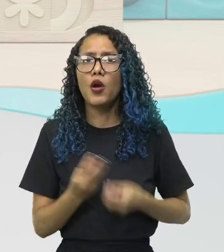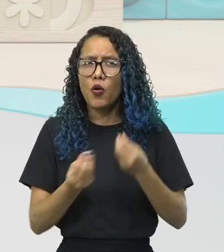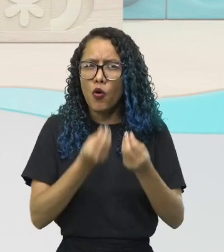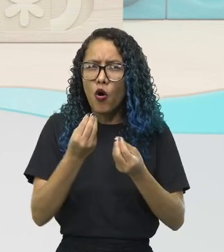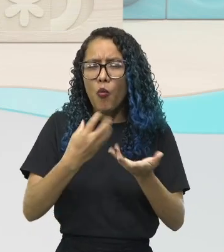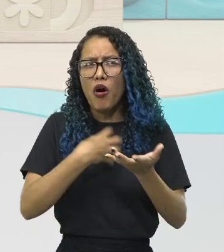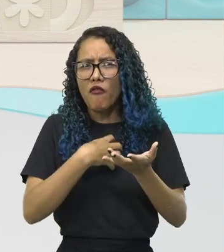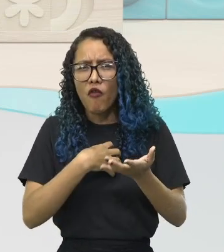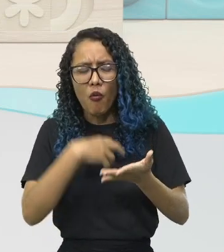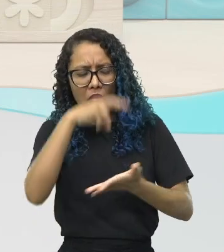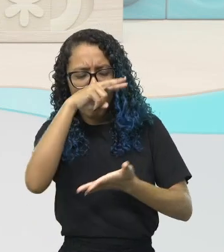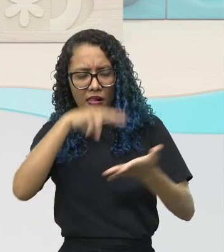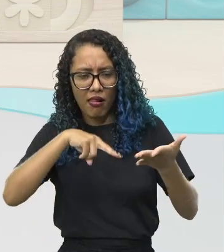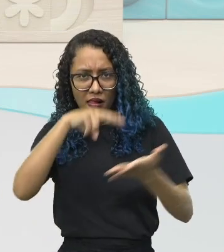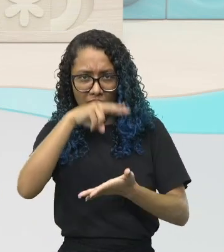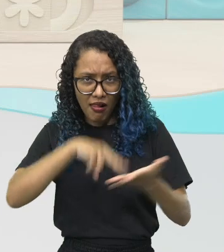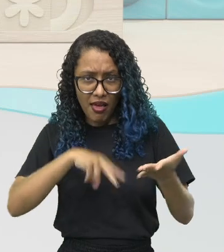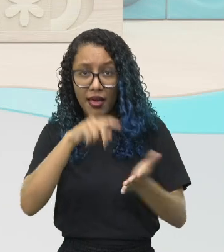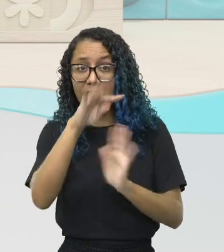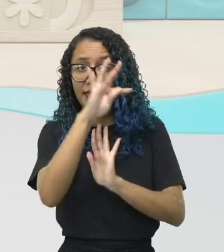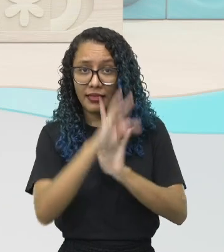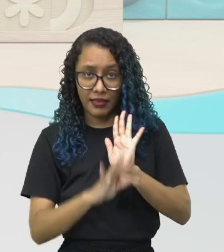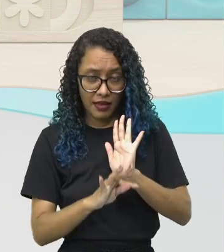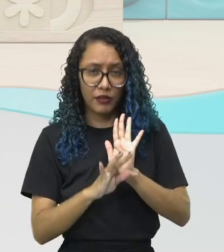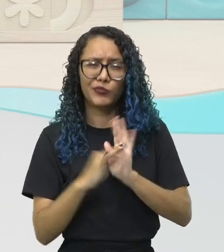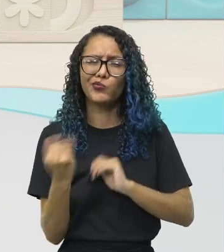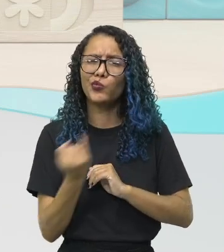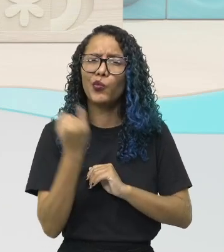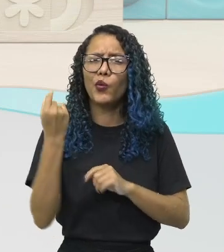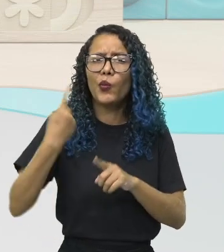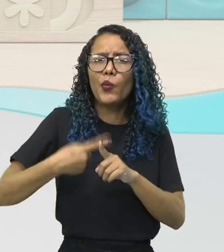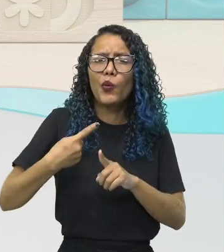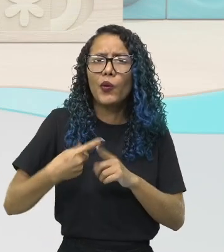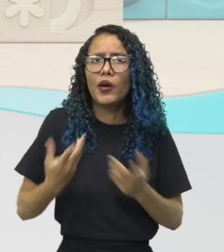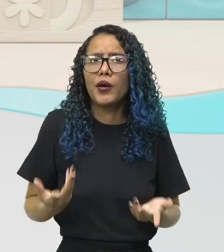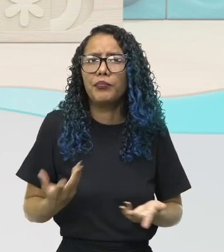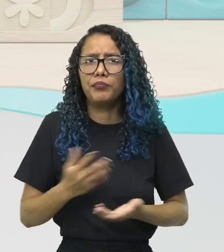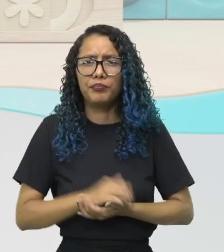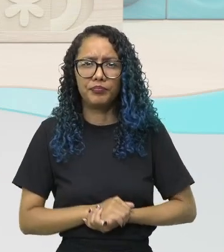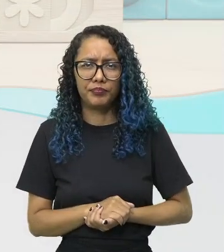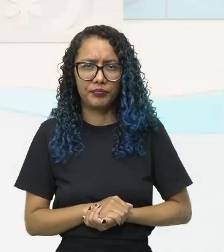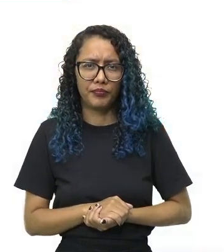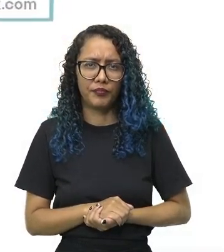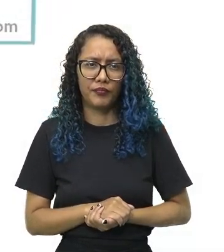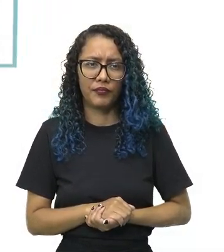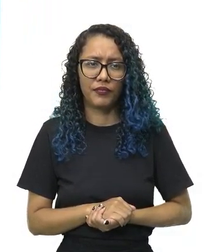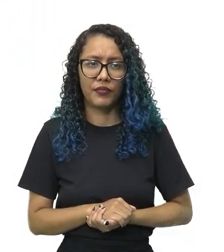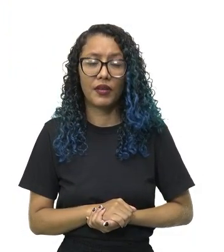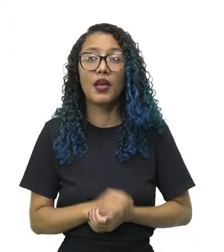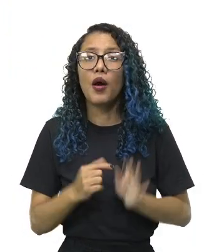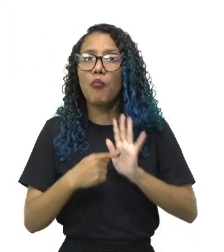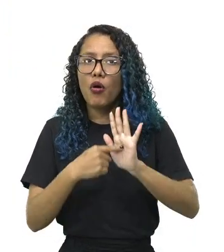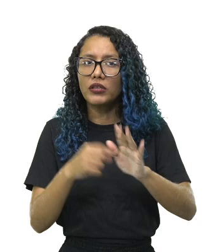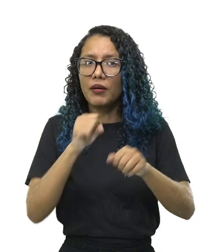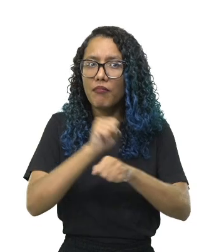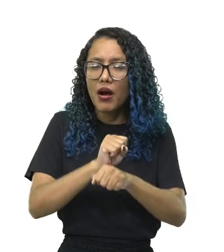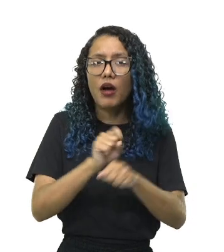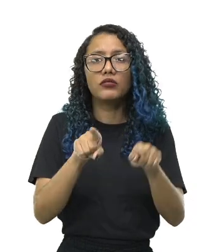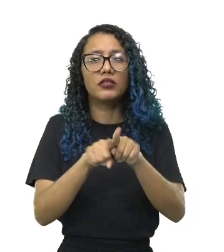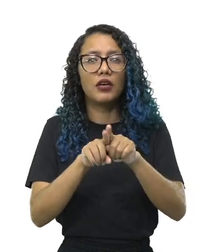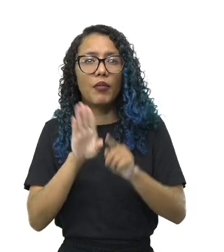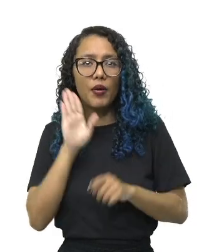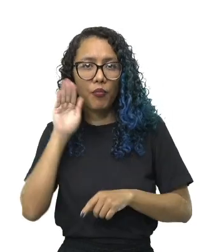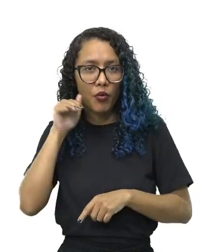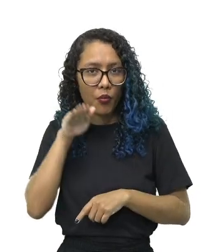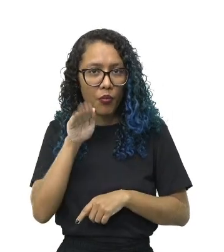texto. Eles são muito importantes, porque através deles a gente marca o quê? As pausas,